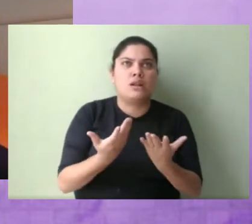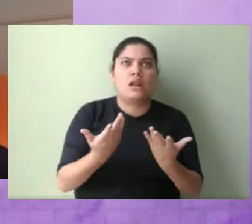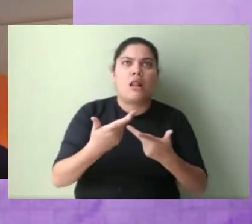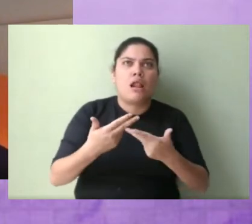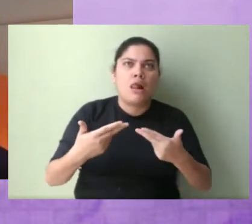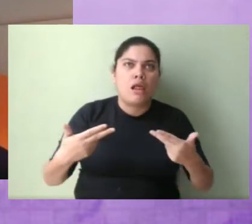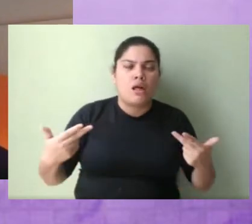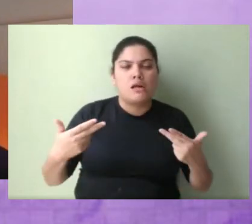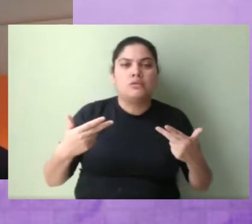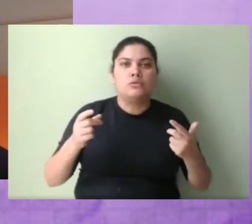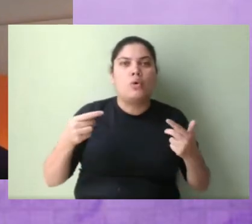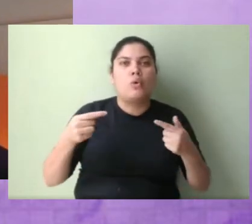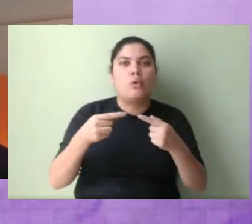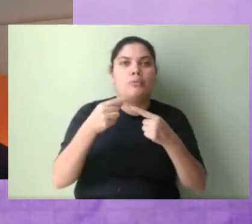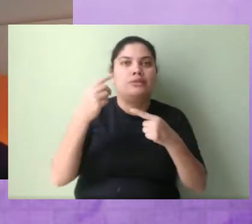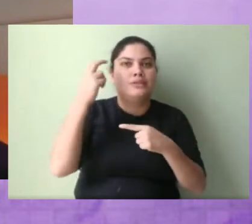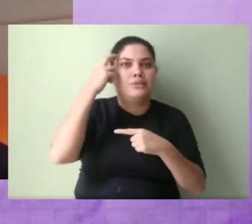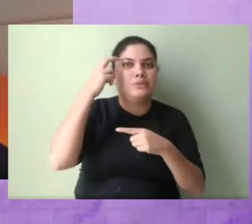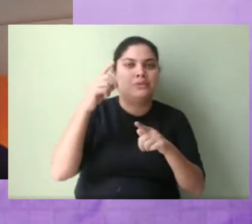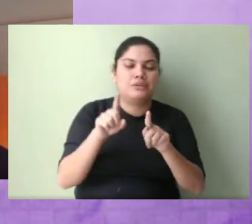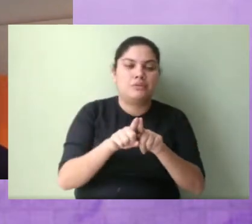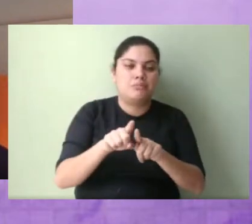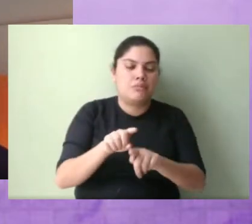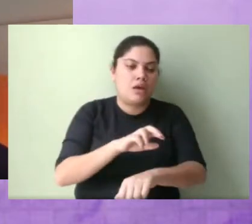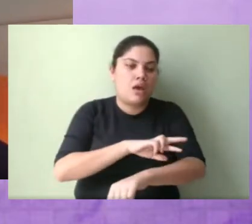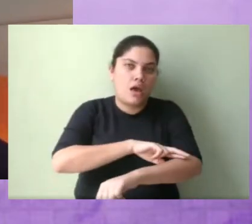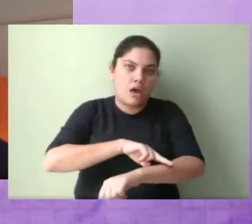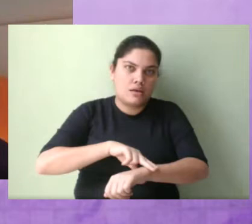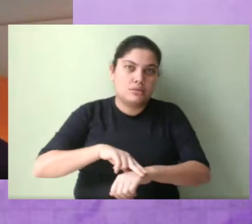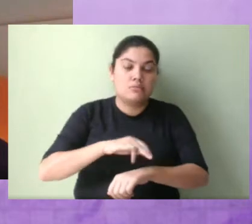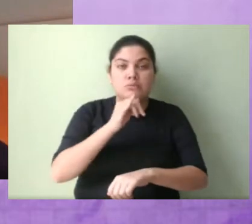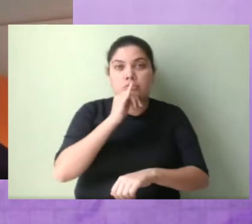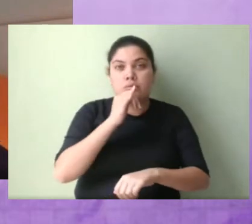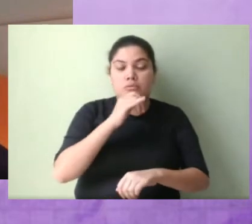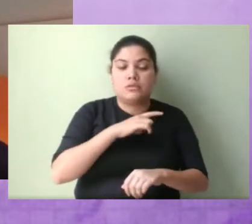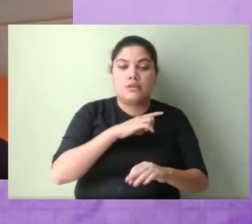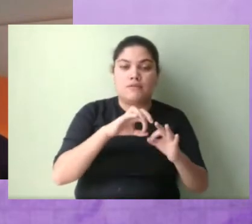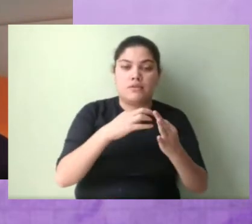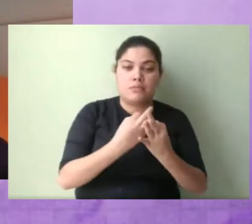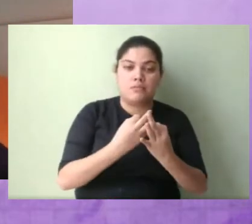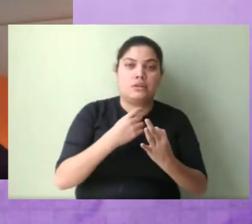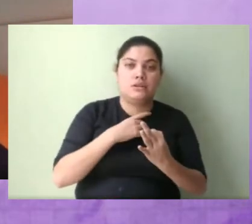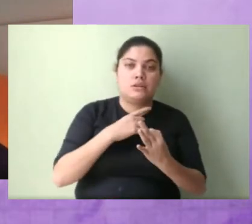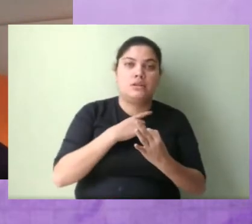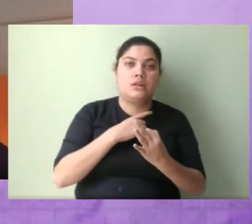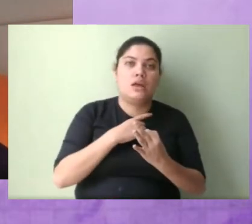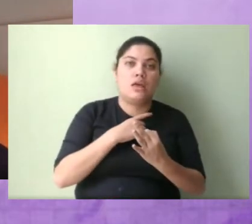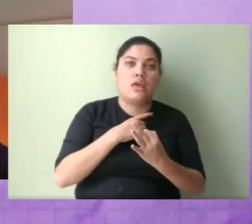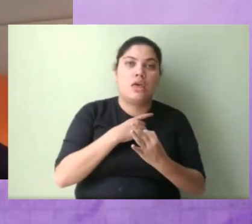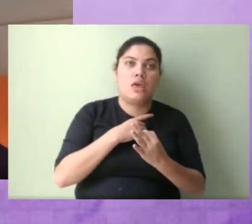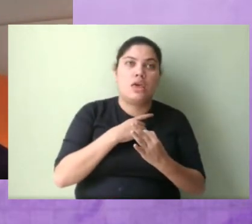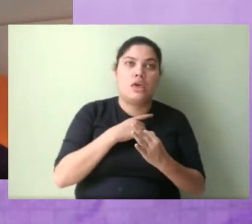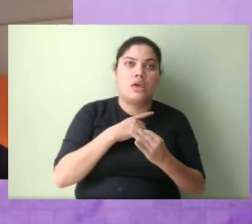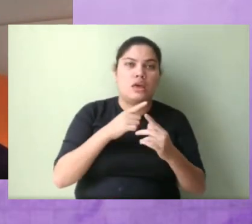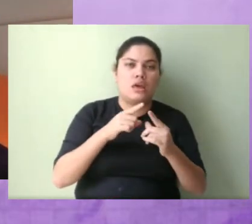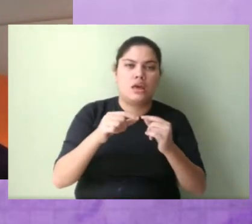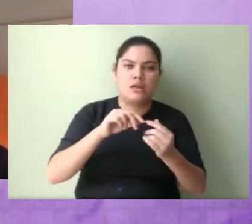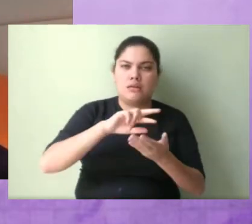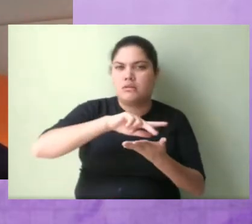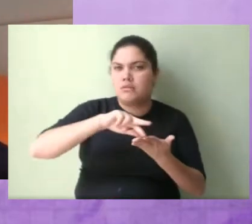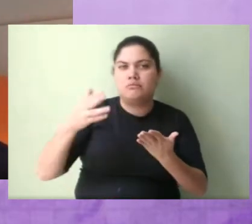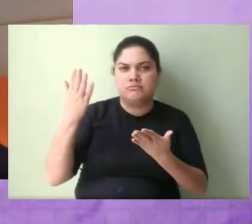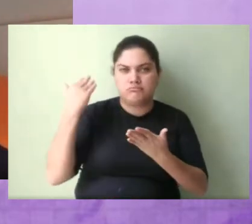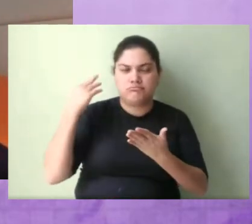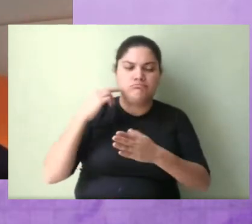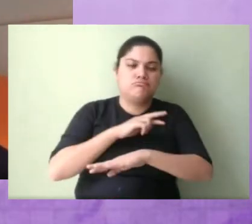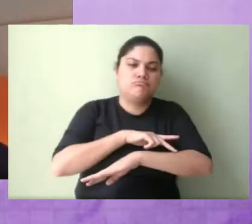ao que você tem direito e não tem, e a religião, e a família onde é que você cresceu, muito tem a ver com a cultura também, com a etnia. Eu